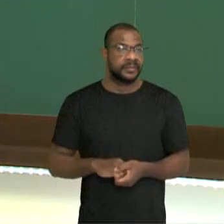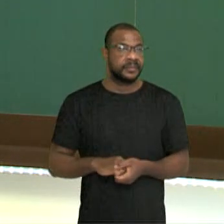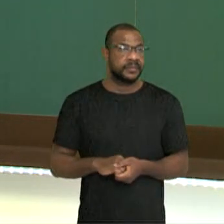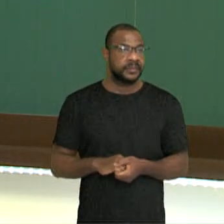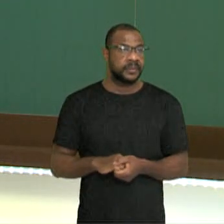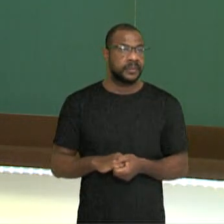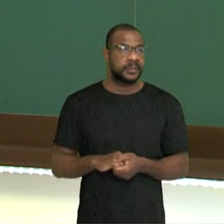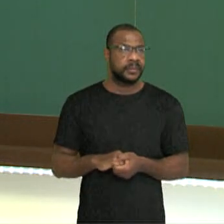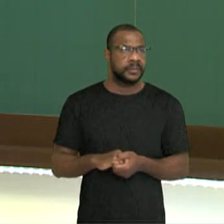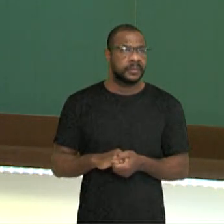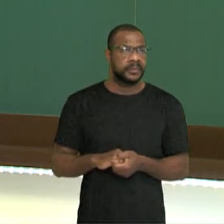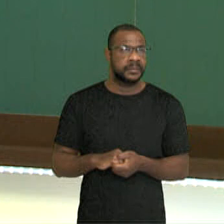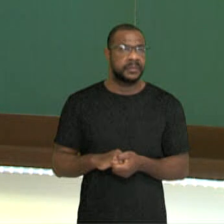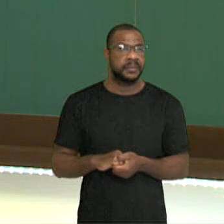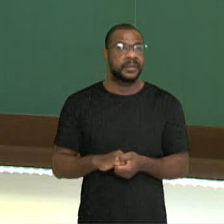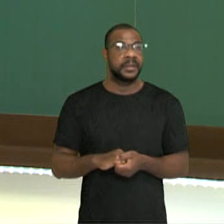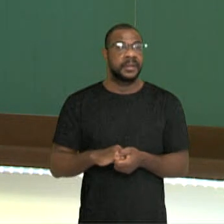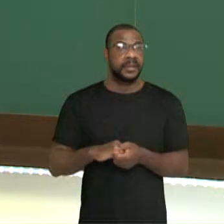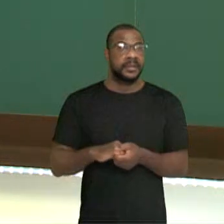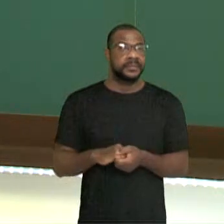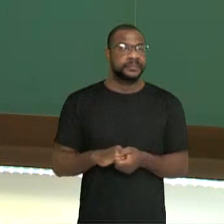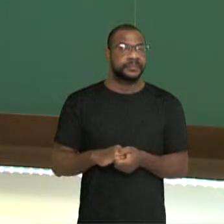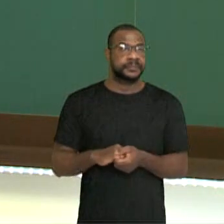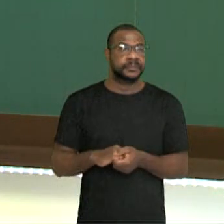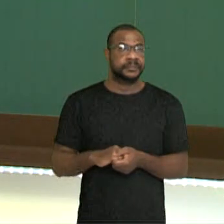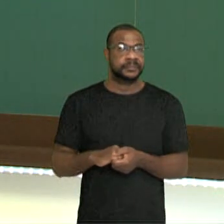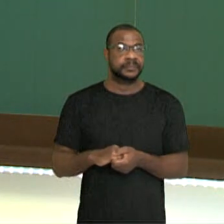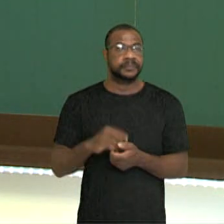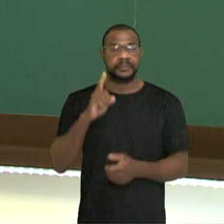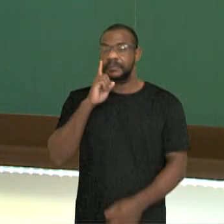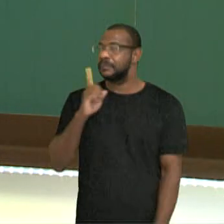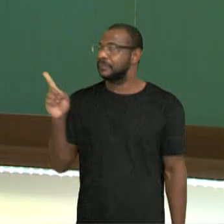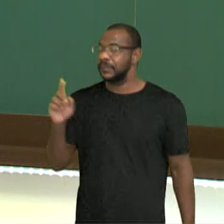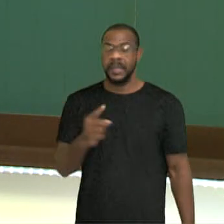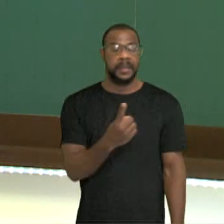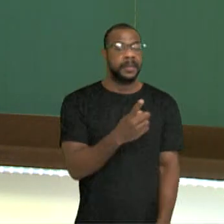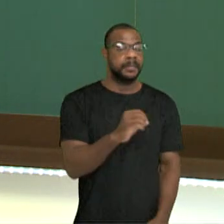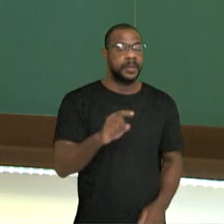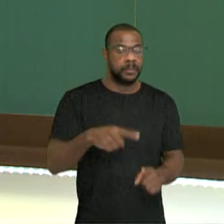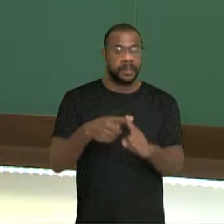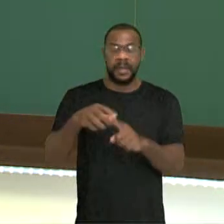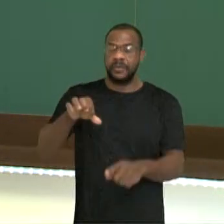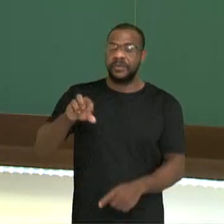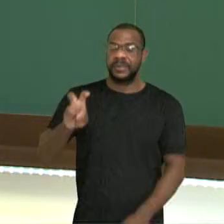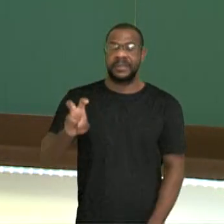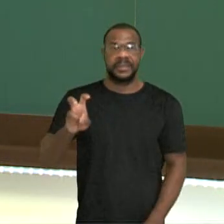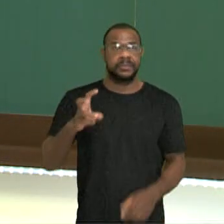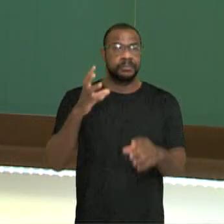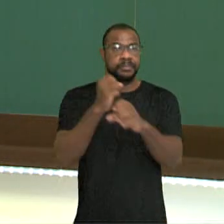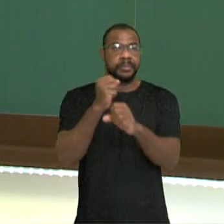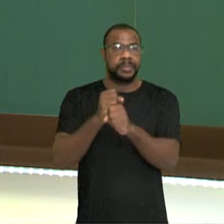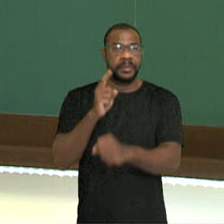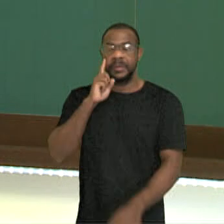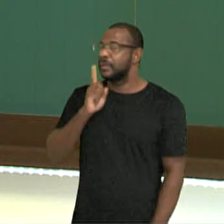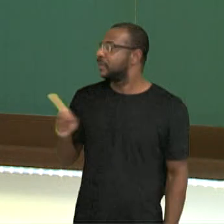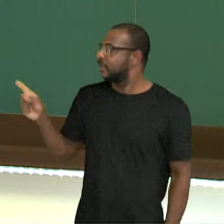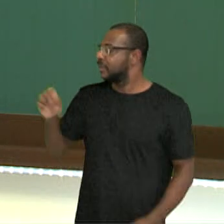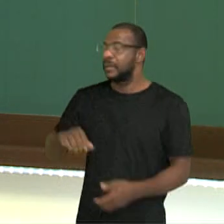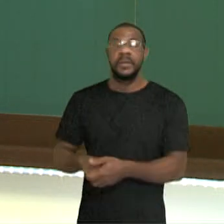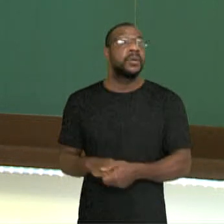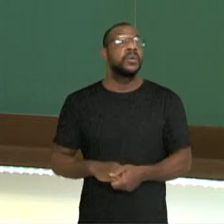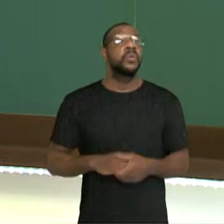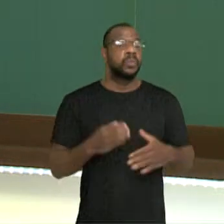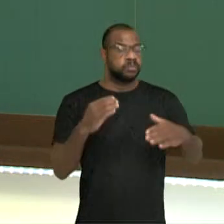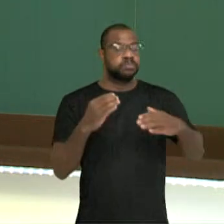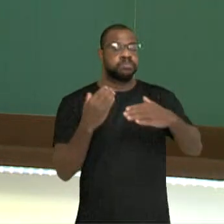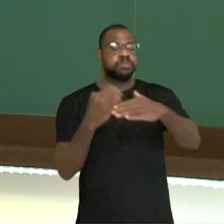foi cobrado de imposto, então o valor líquido 1.078. Para a gente saber qual foi o rendimento efetivo que